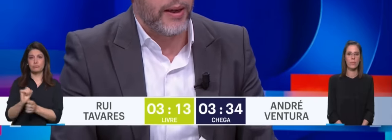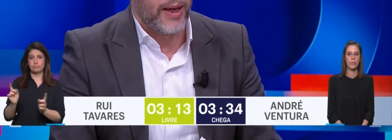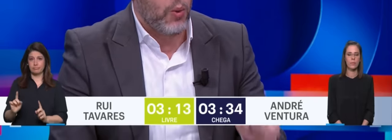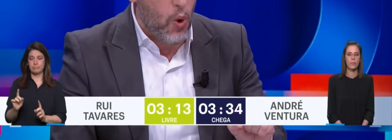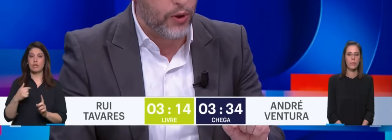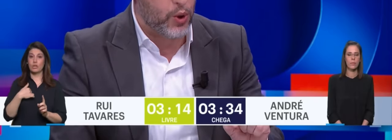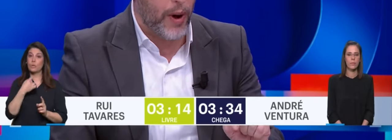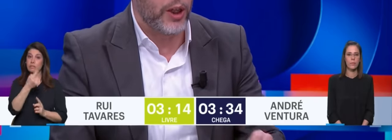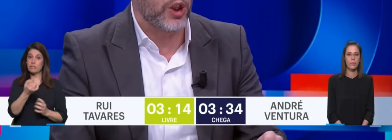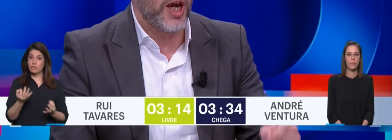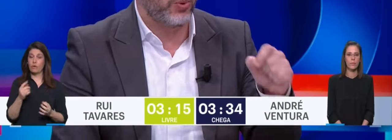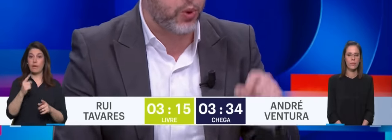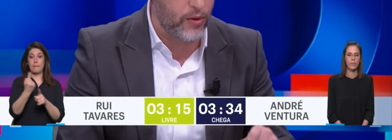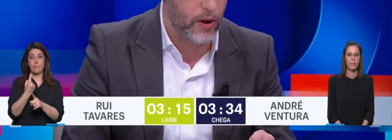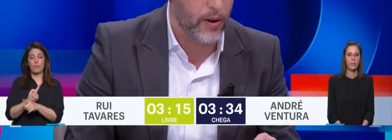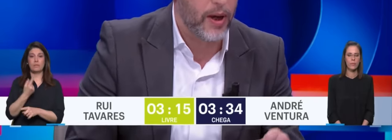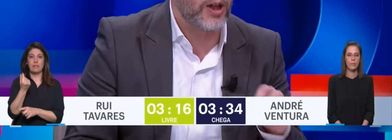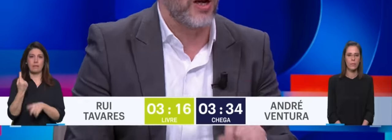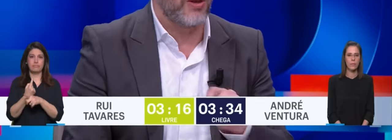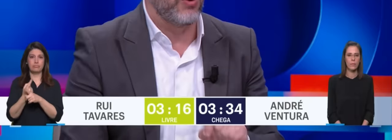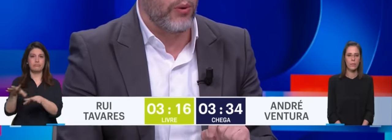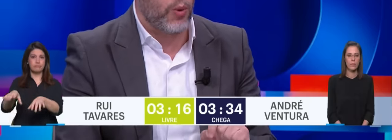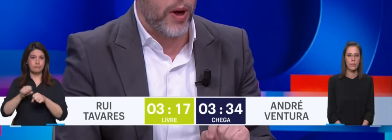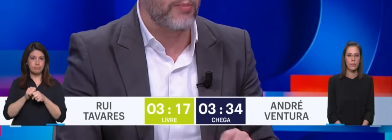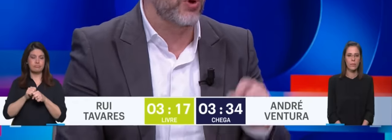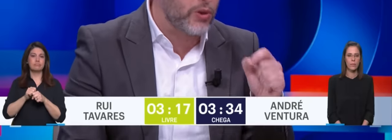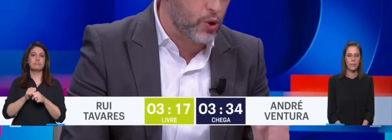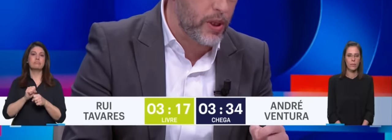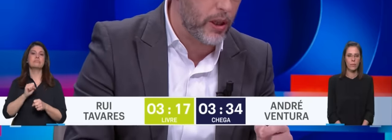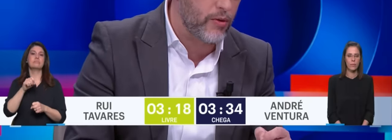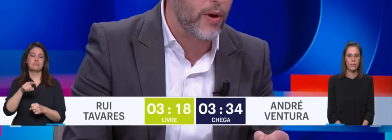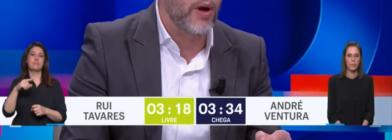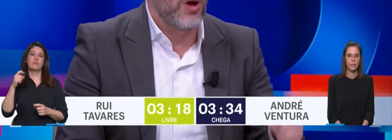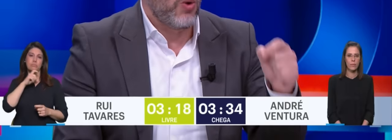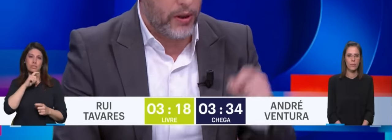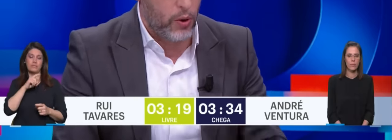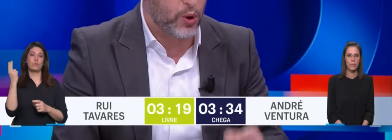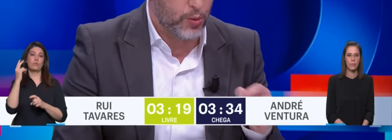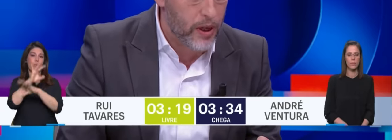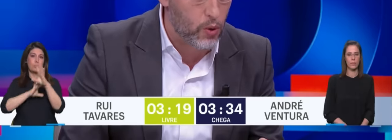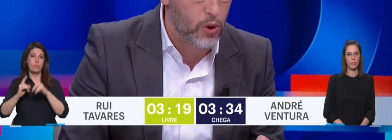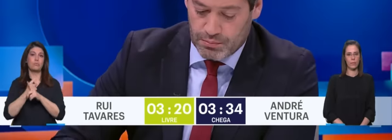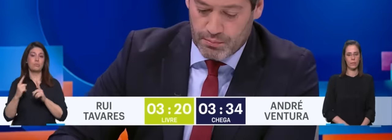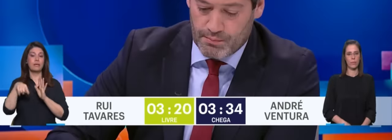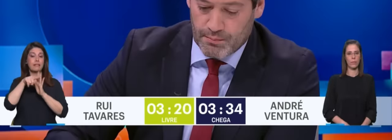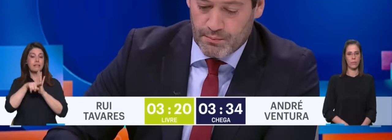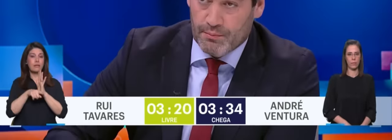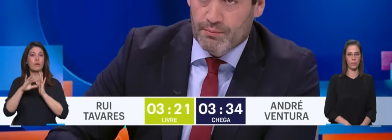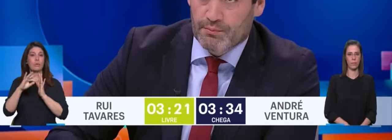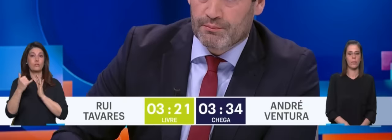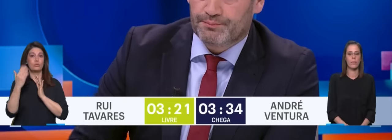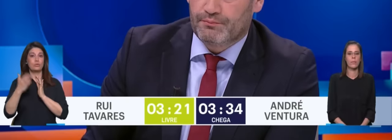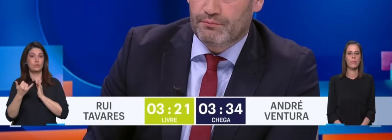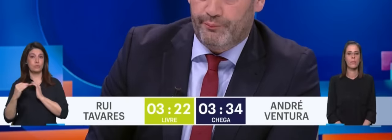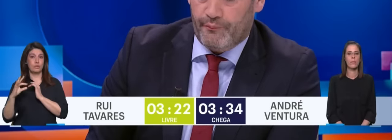que o Confisco de bens é possível à escala da União Europeia Porque existe uma diretiva 42/24 que eu